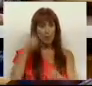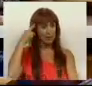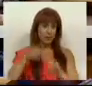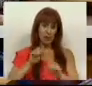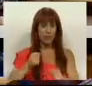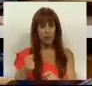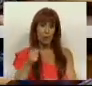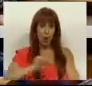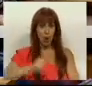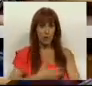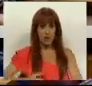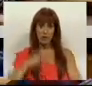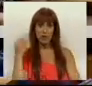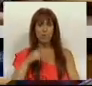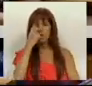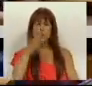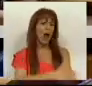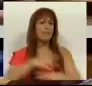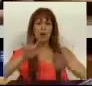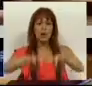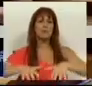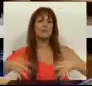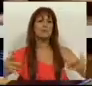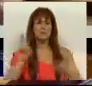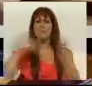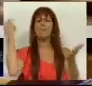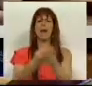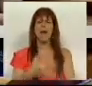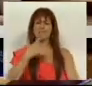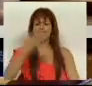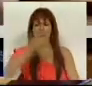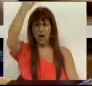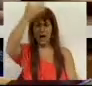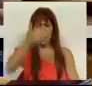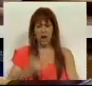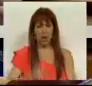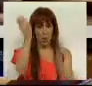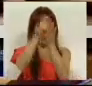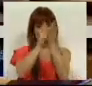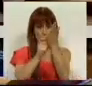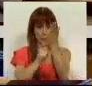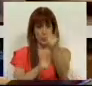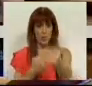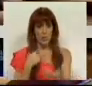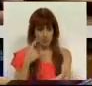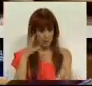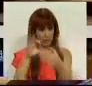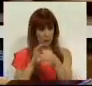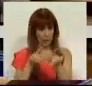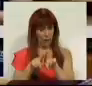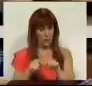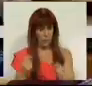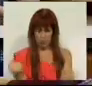jovem. Curiosamente, a maioria parlamentar chumbou todos os pontos que se relacionavam